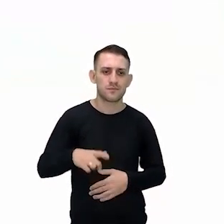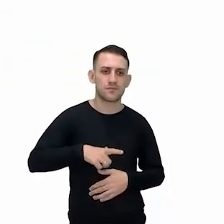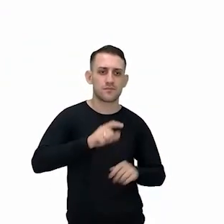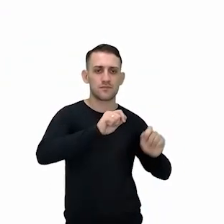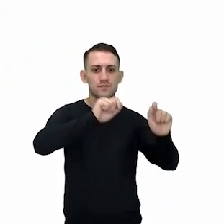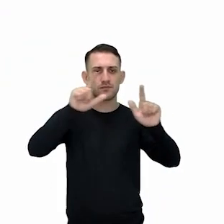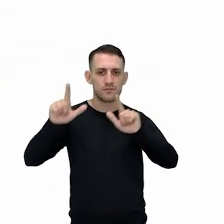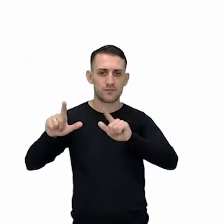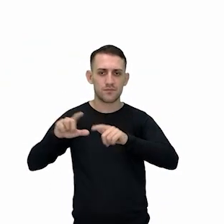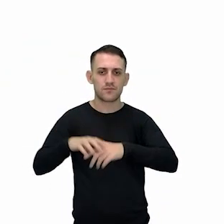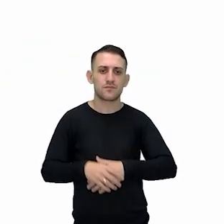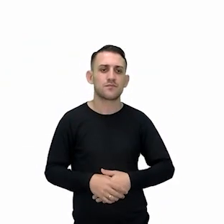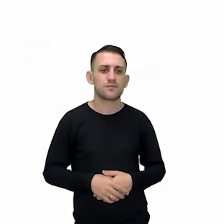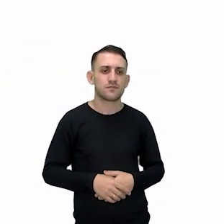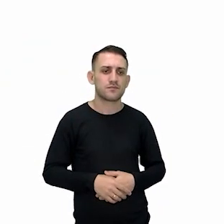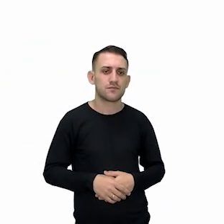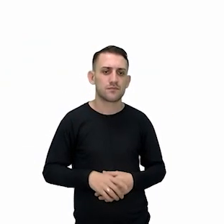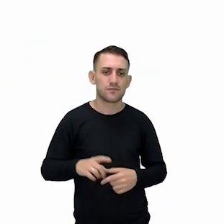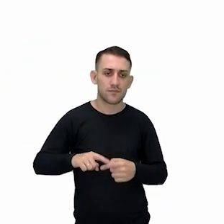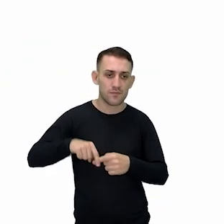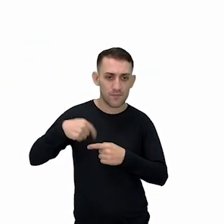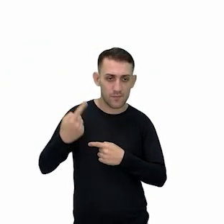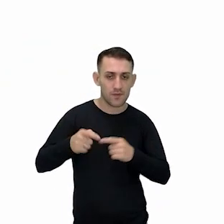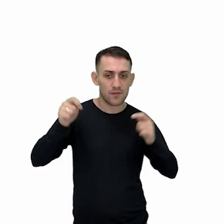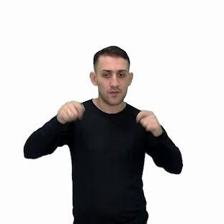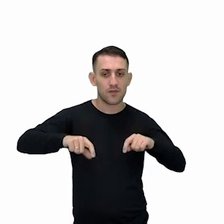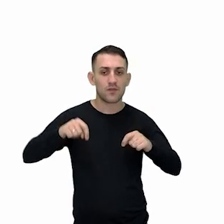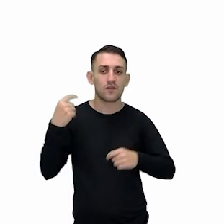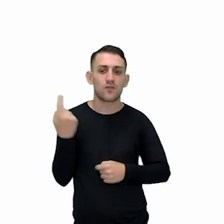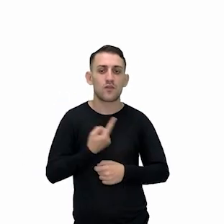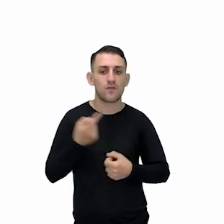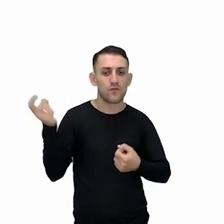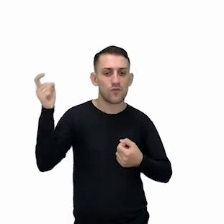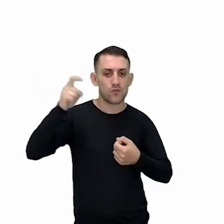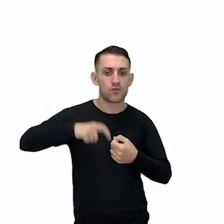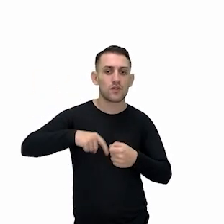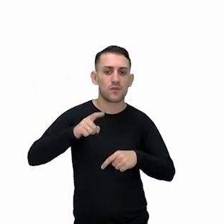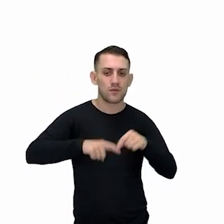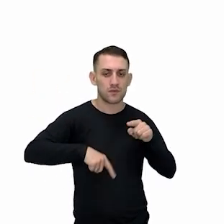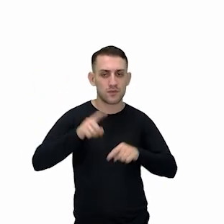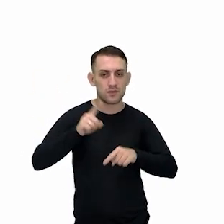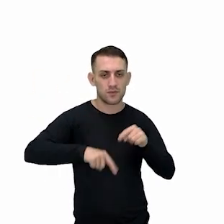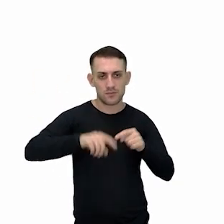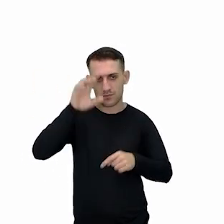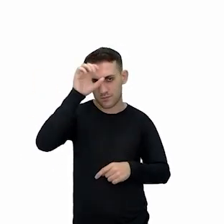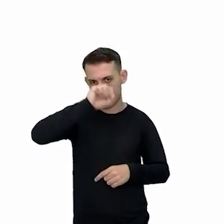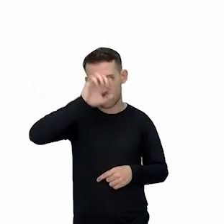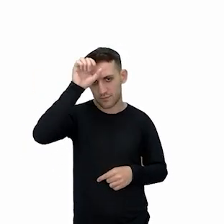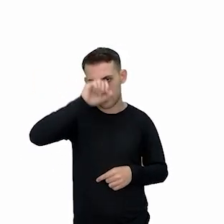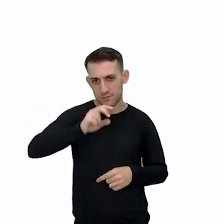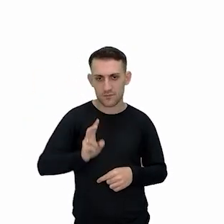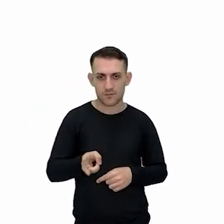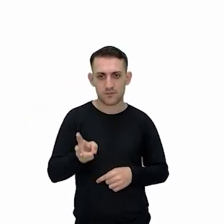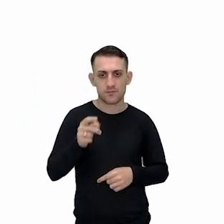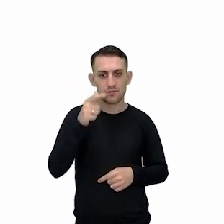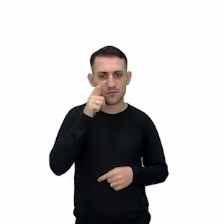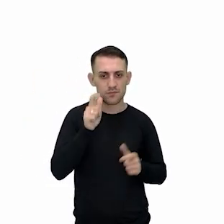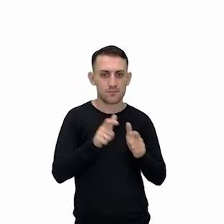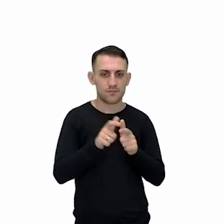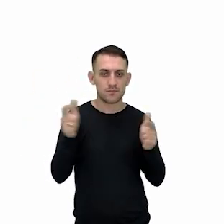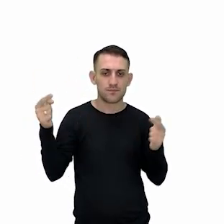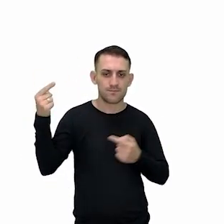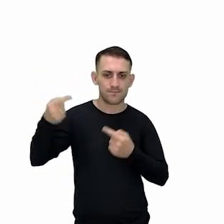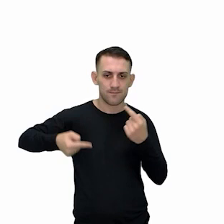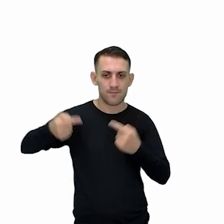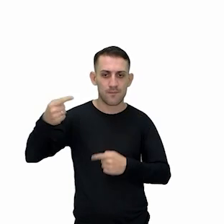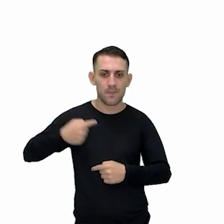slide aí, após aplicar, né, nós podemos retornar ao material Aprender Sempre para ampliar as discussões. Então,